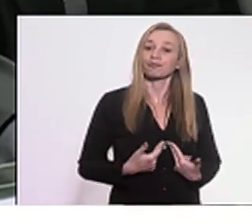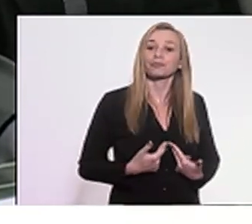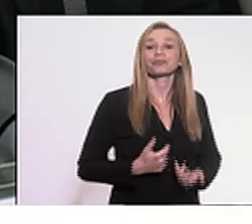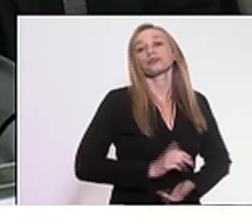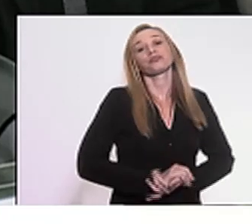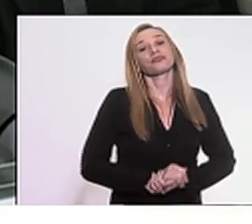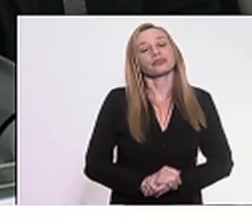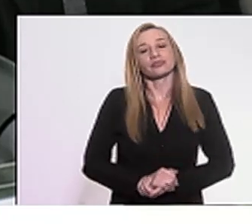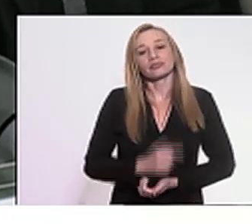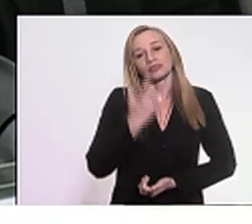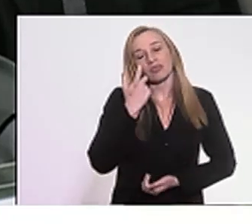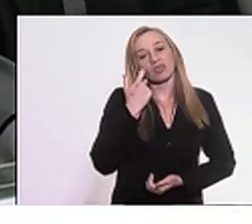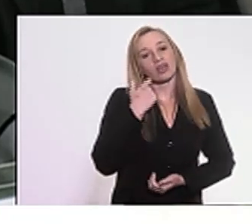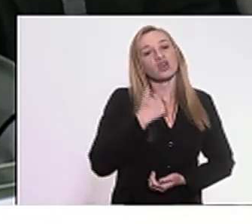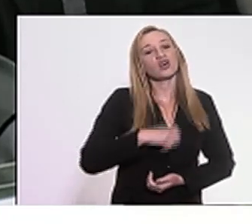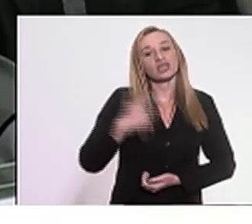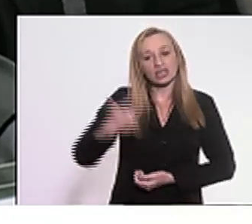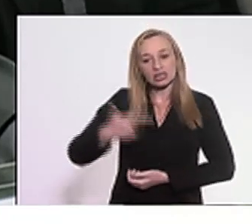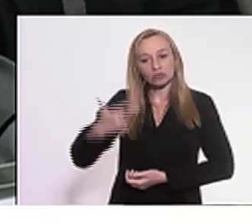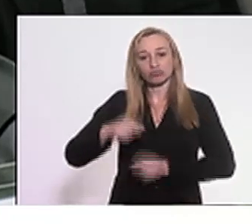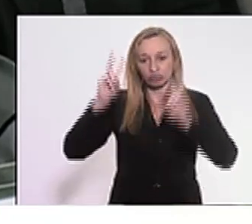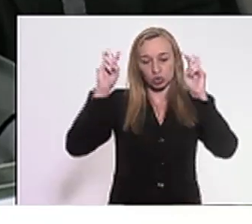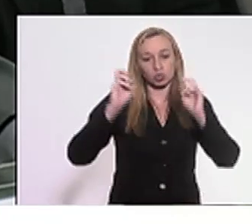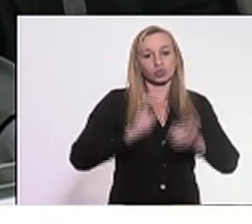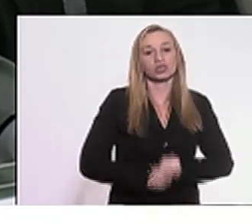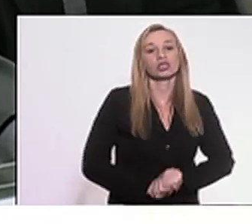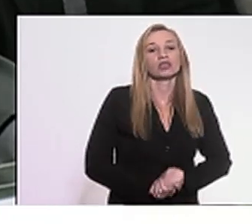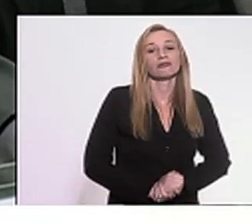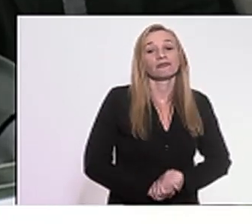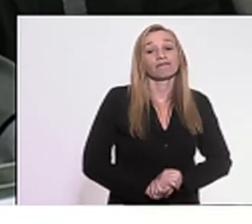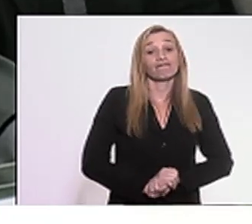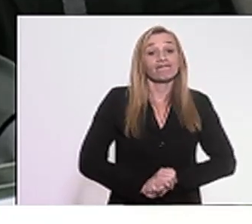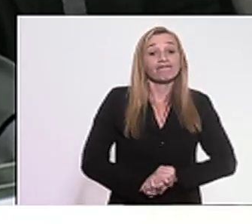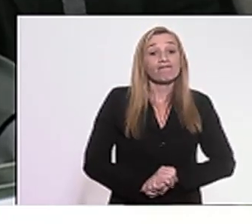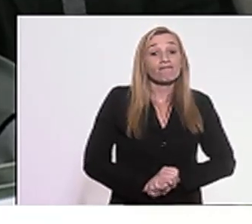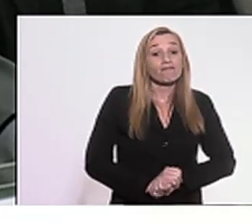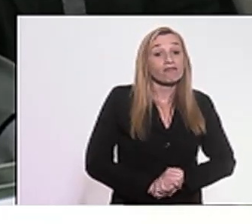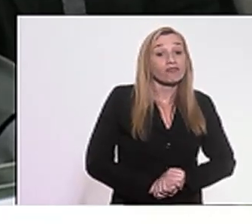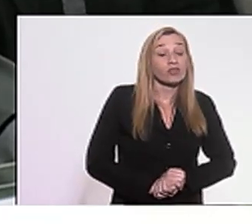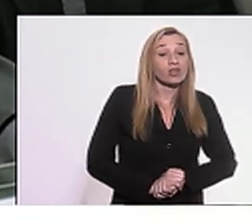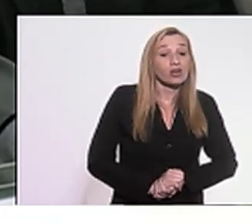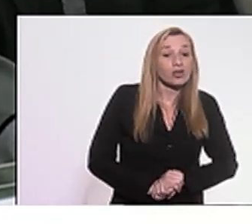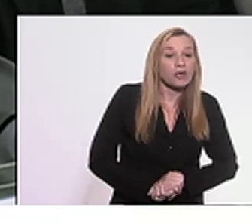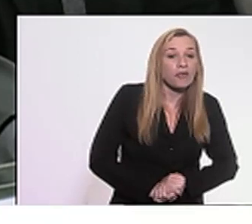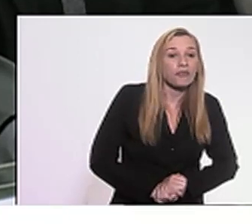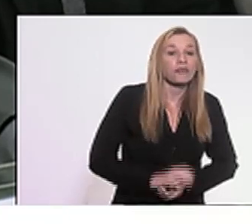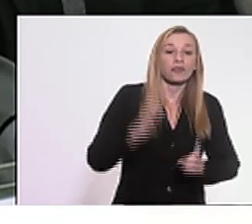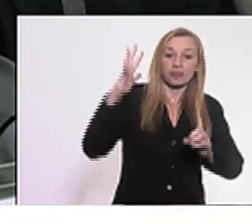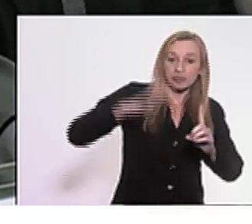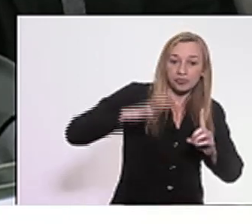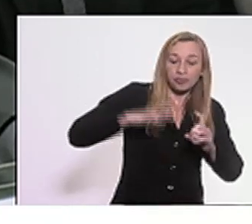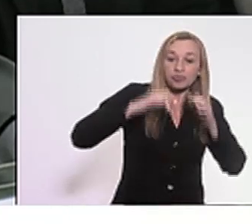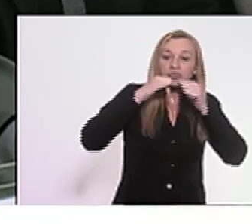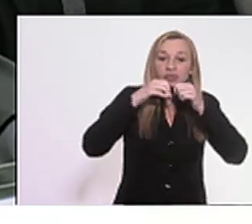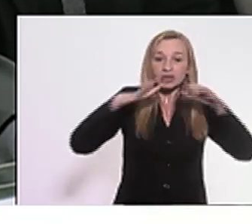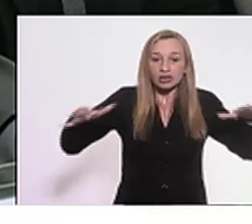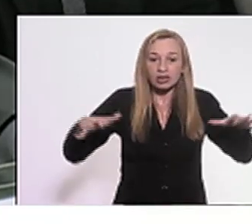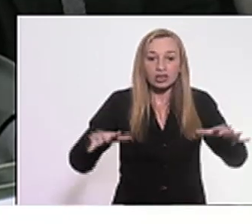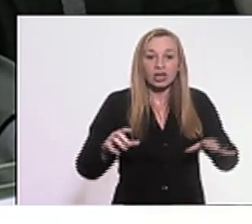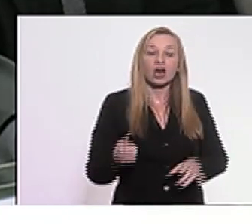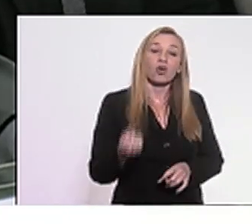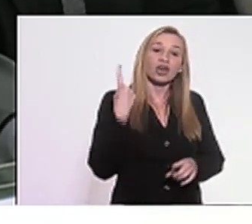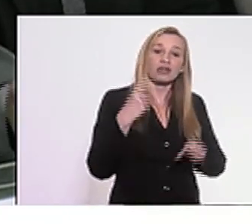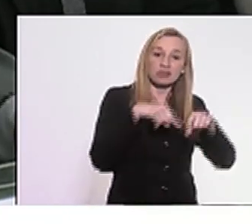defendemos. A segunda situação, lógica, né? Que o disque assédio também seja extensivos aos